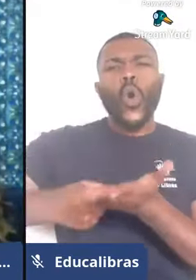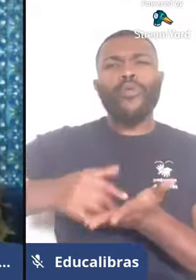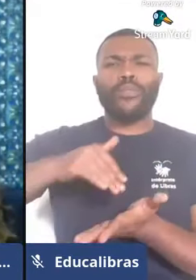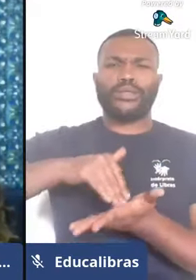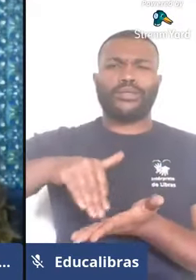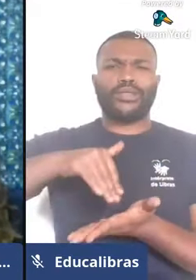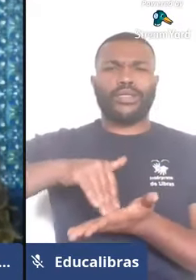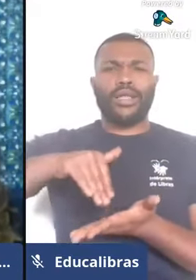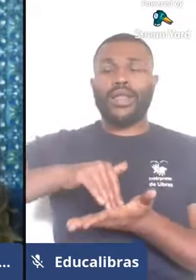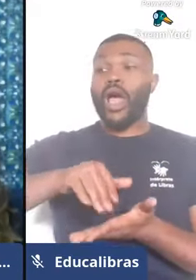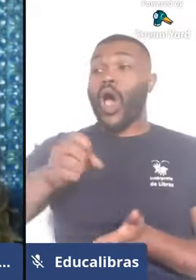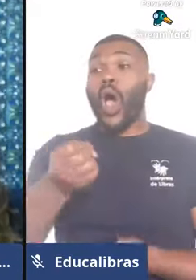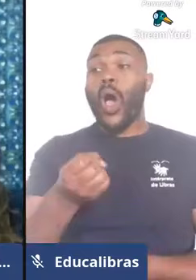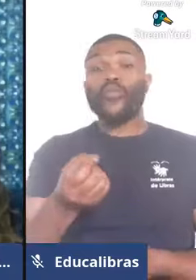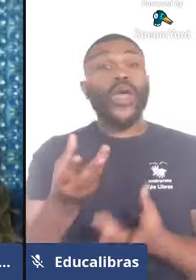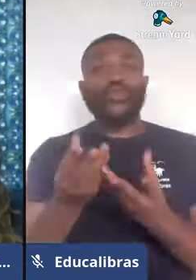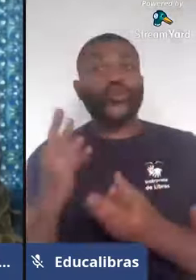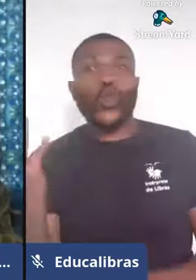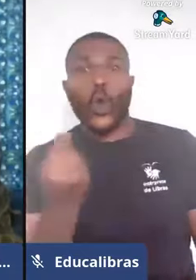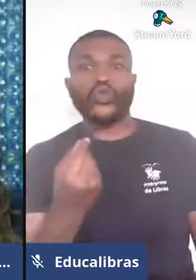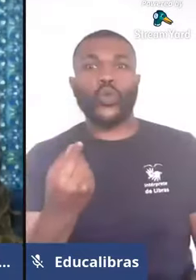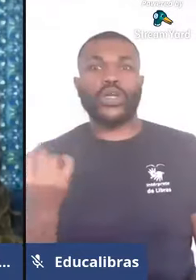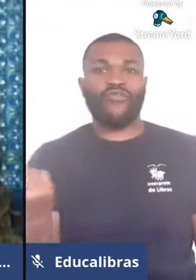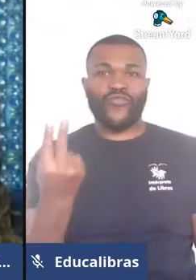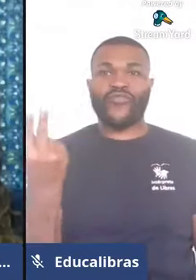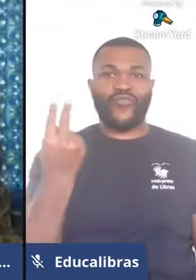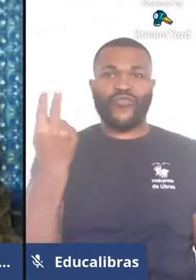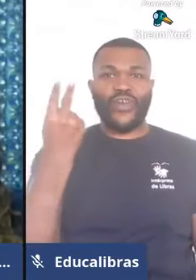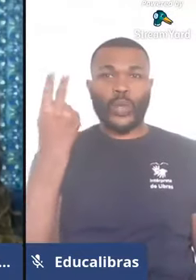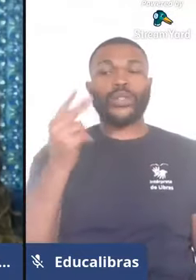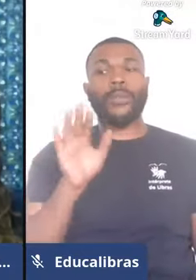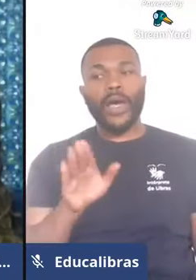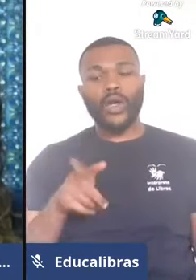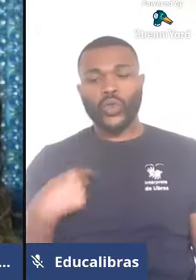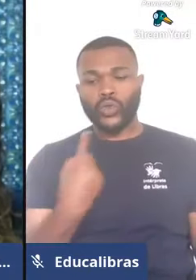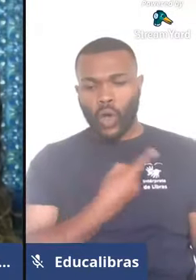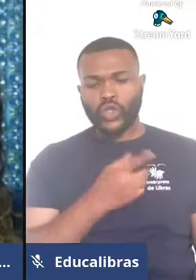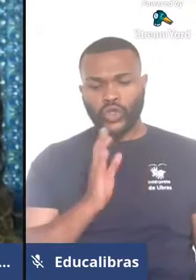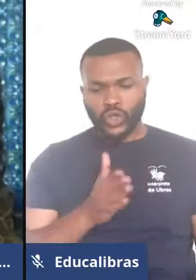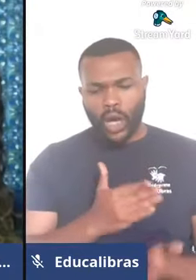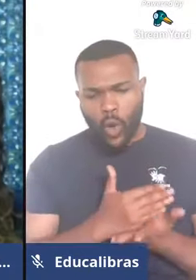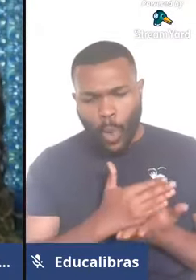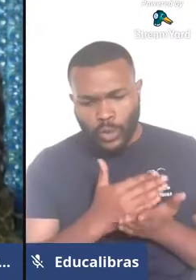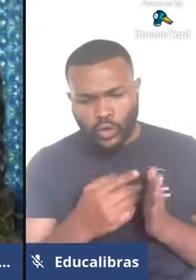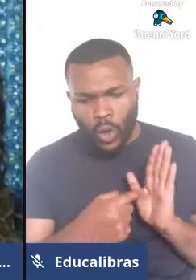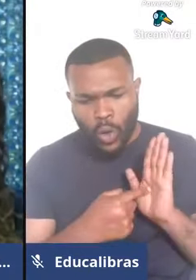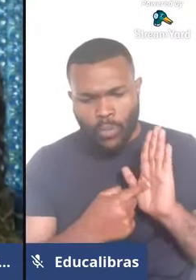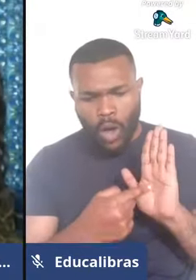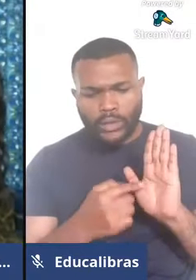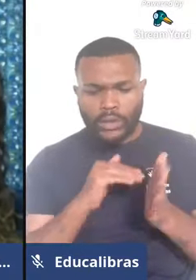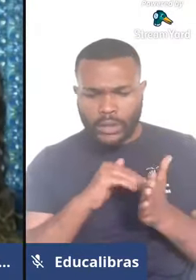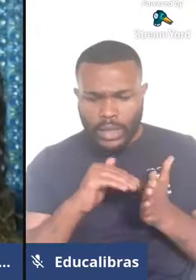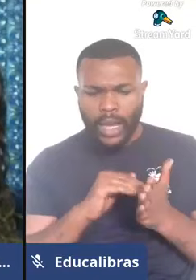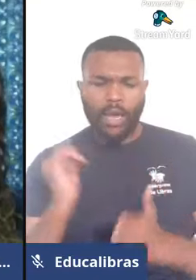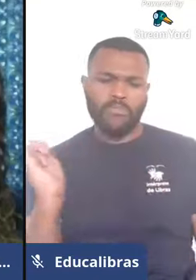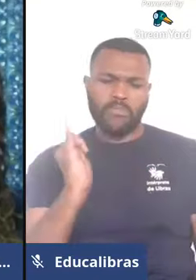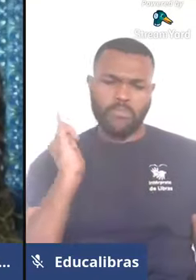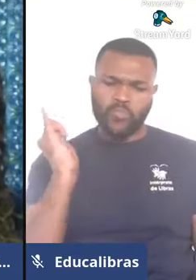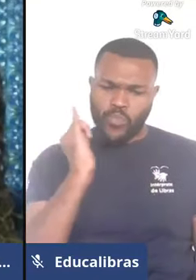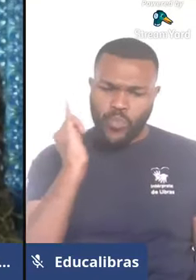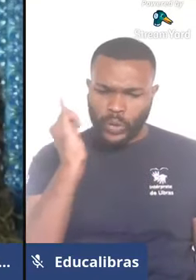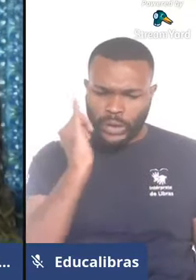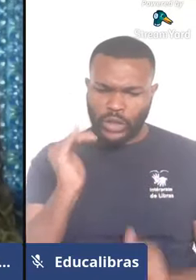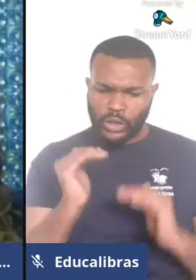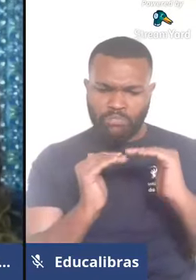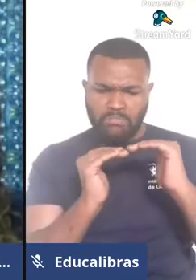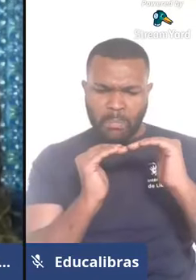essa agenda. Mas eu acho que nós já começamos num patamar de importância, de relevância alto.